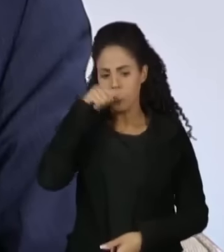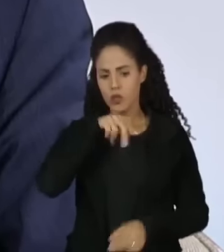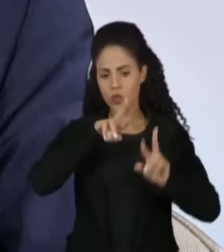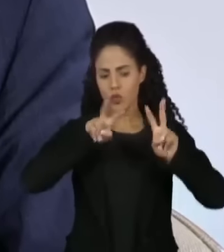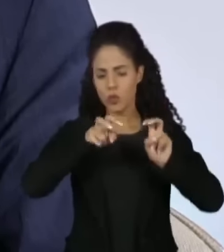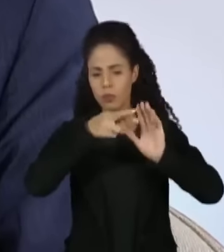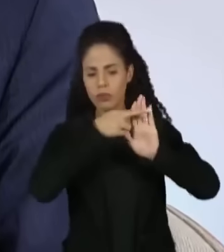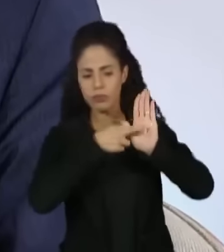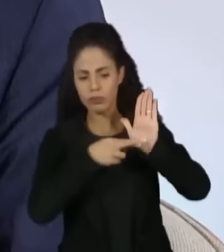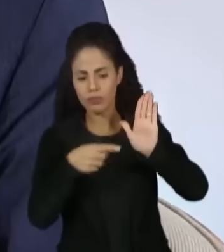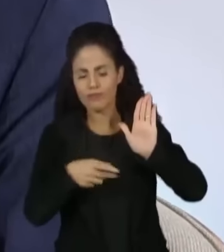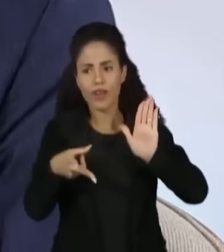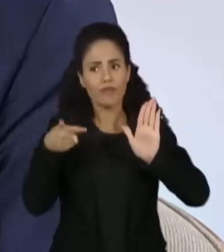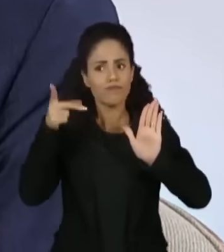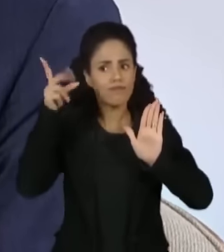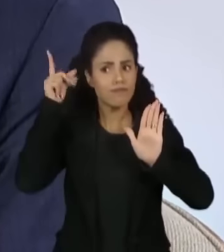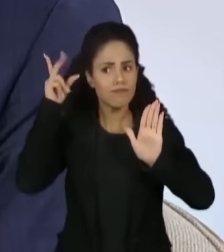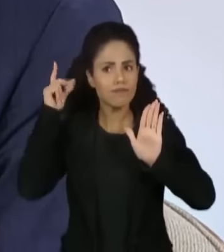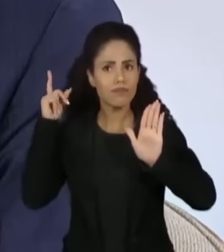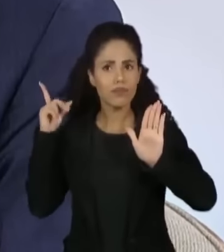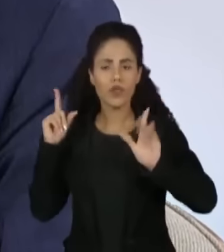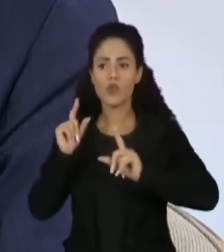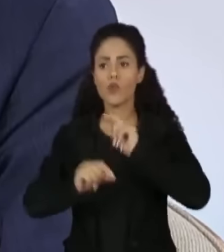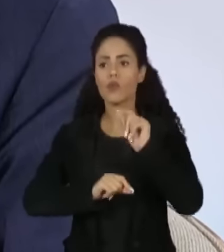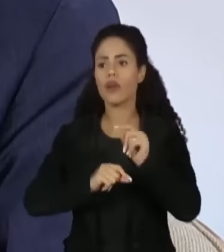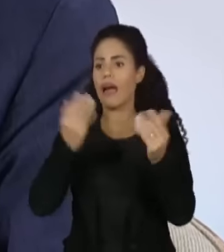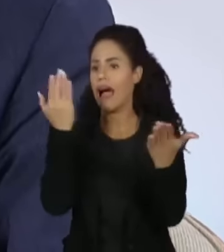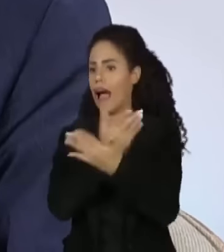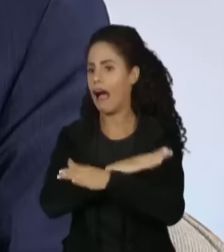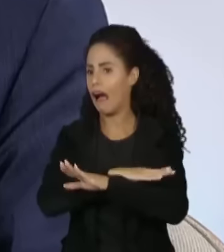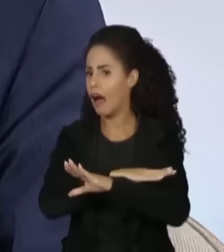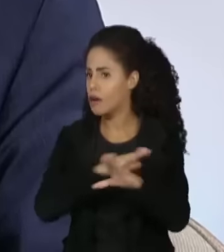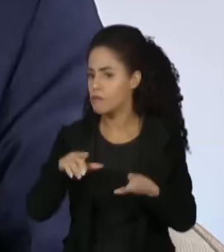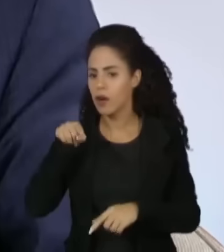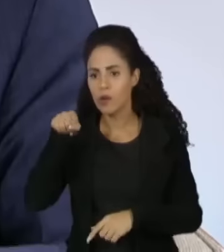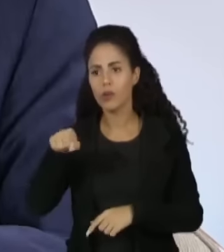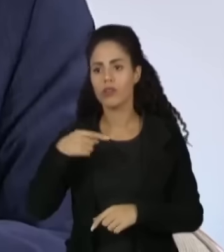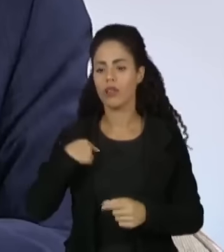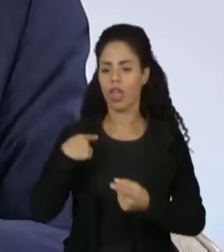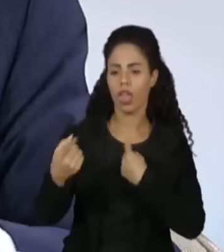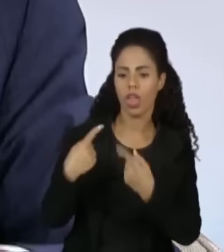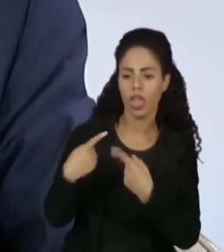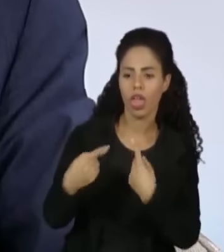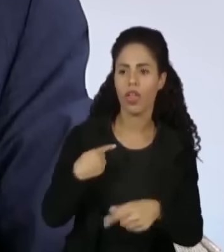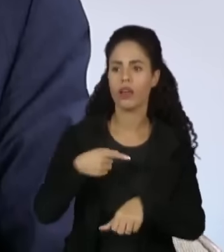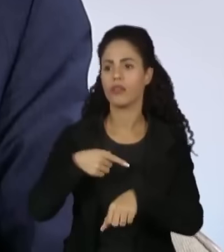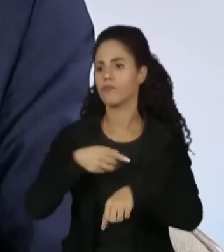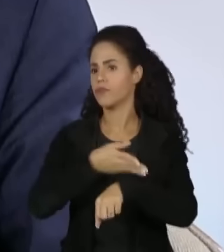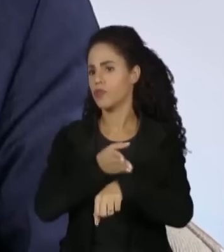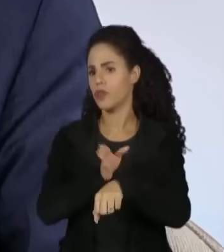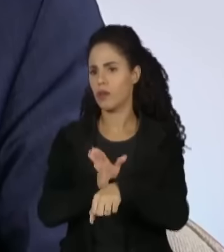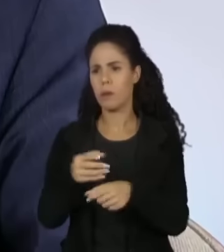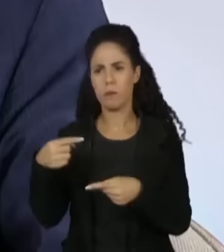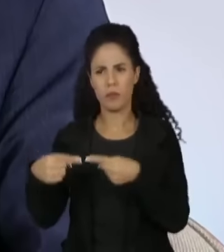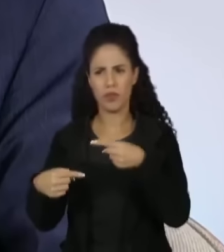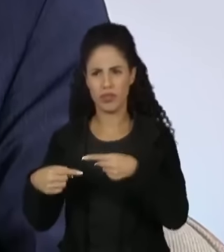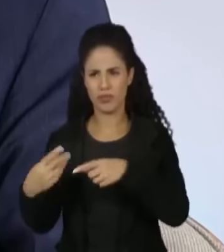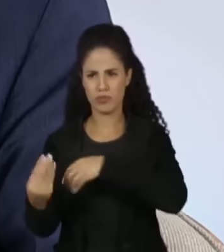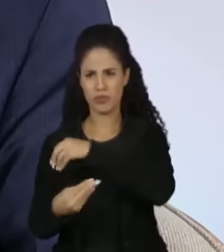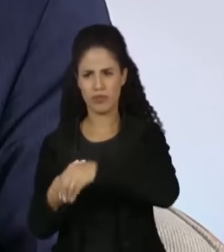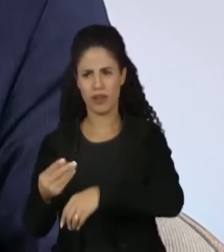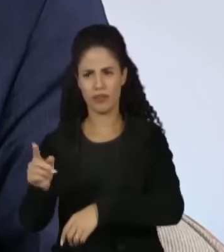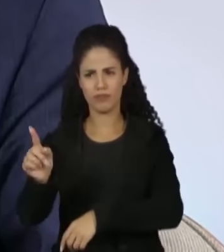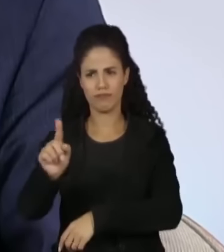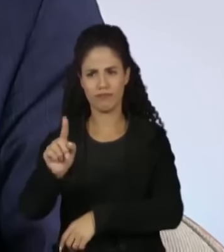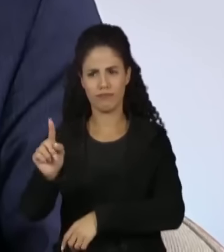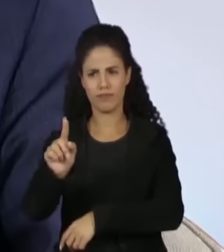jurisprudência antiga, que é acabar com esse elevador processual que vai e vem. Não teve nada de político nisso, acho que foi uma